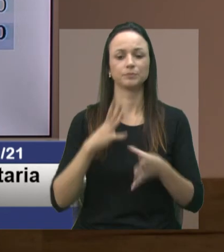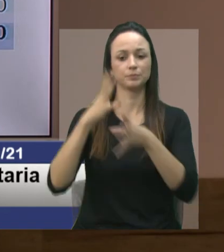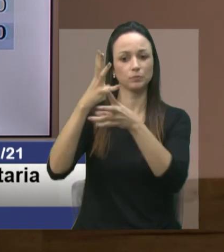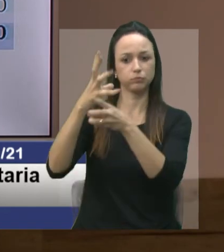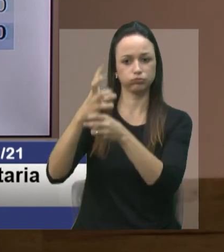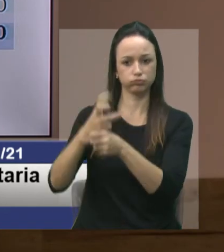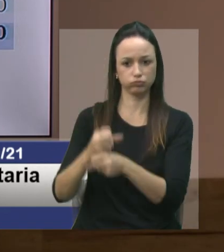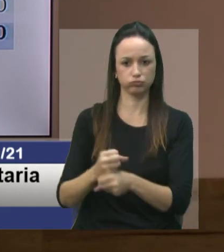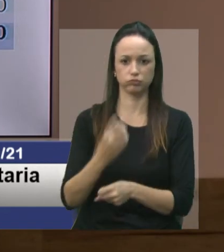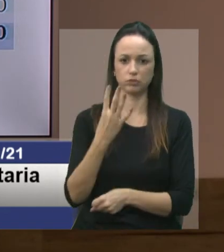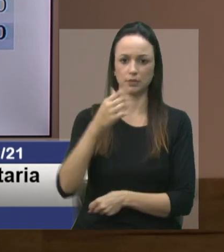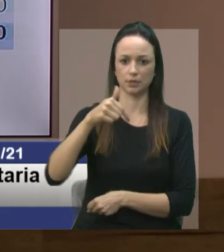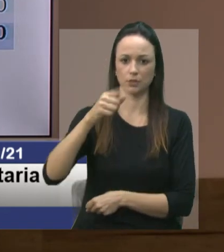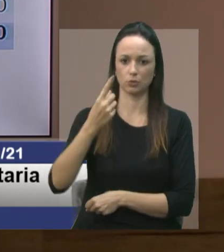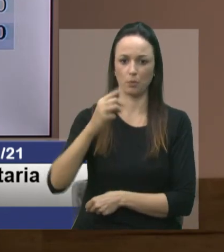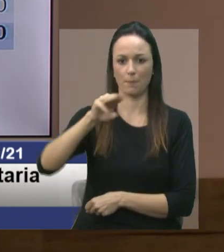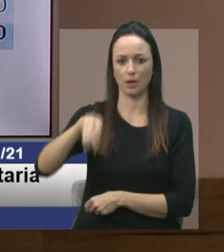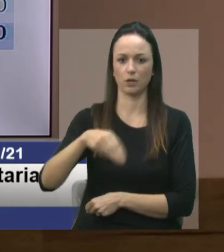totalizando